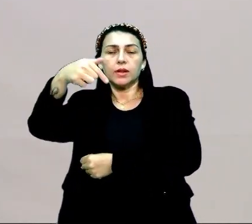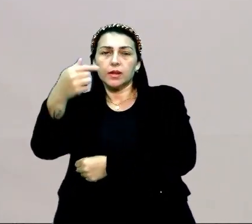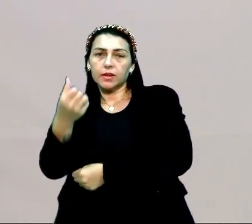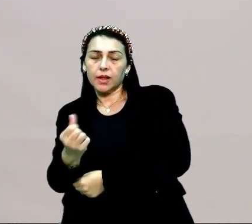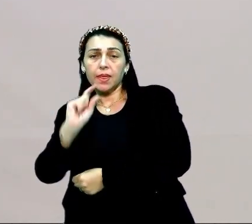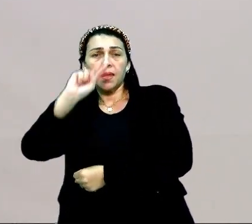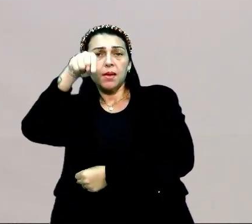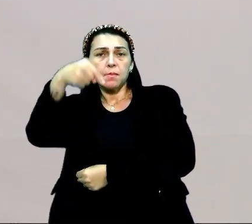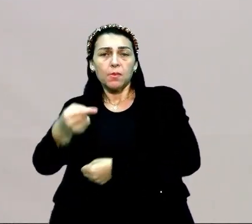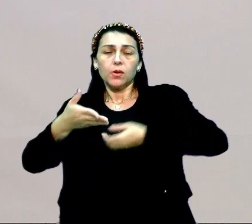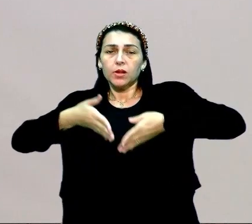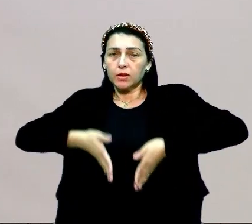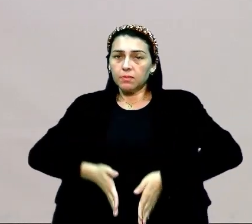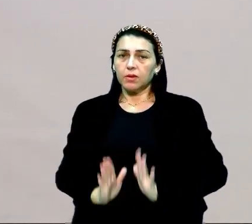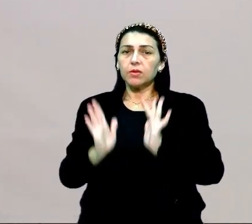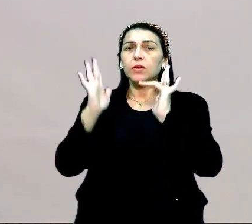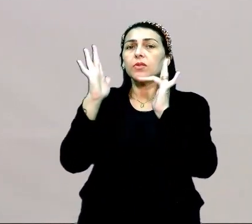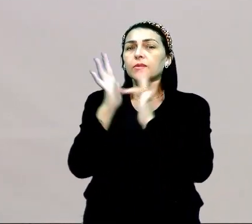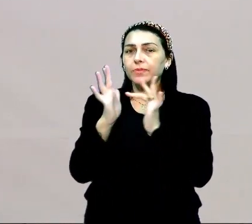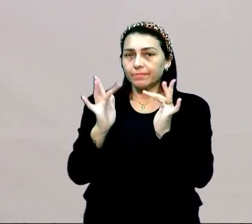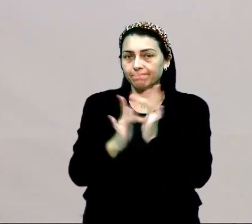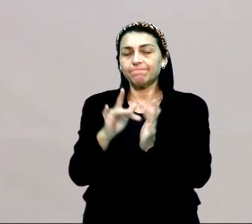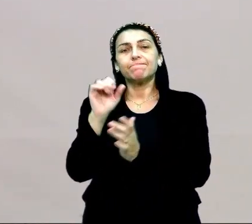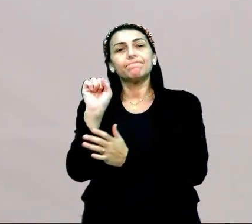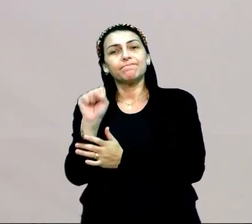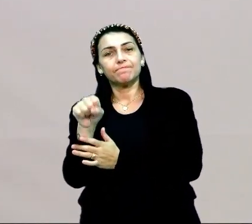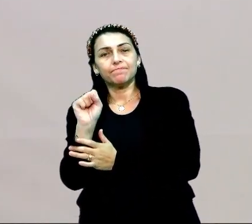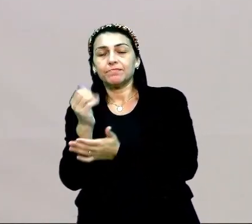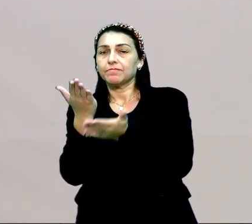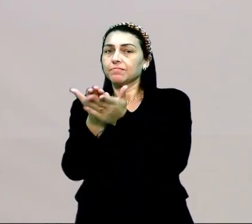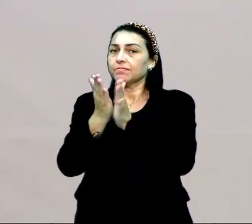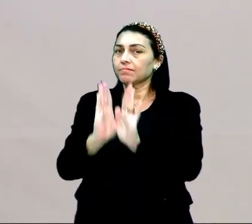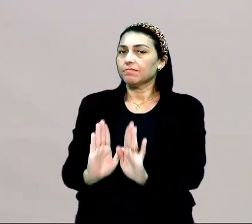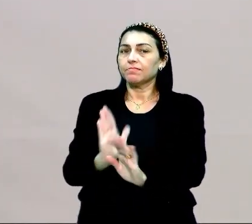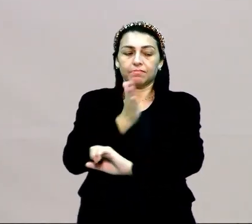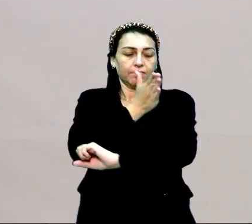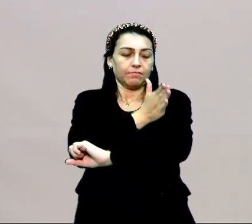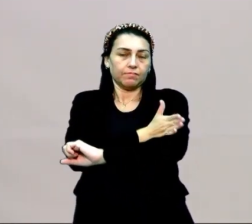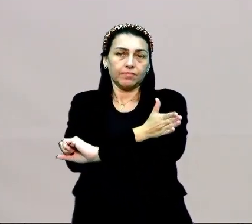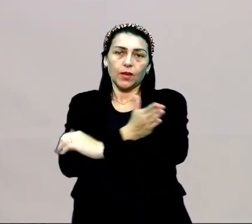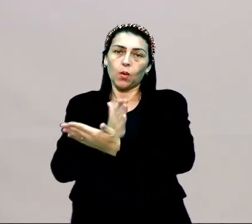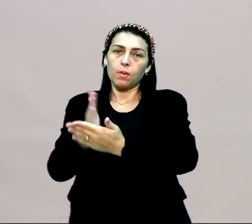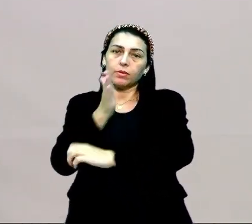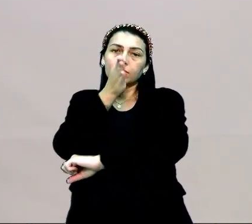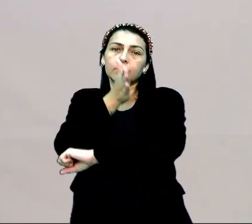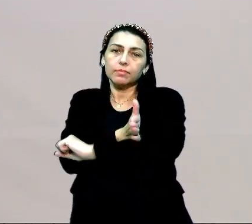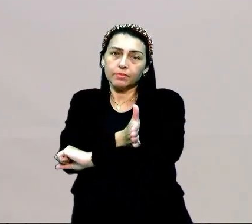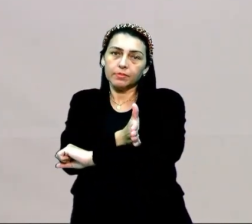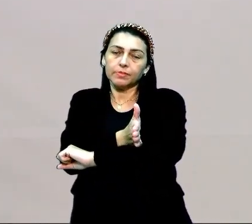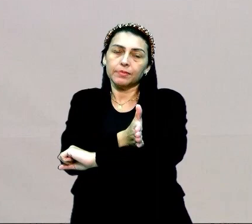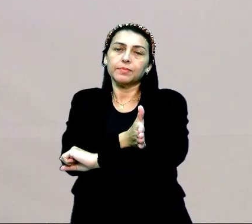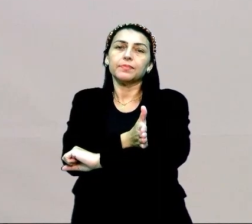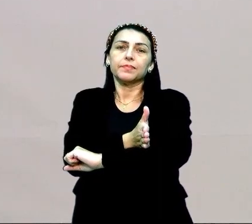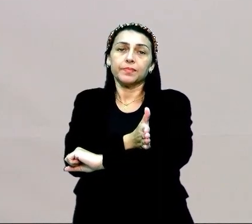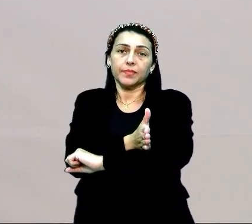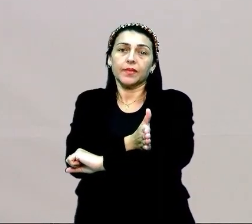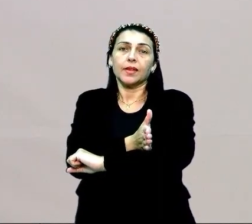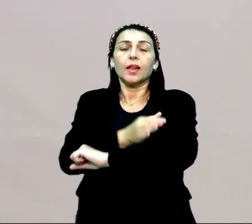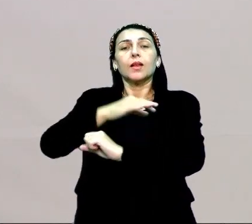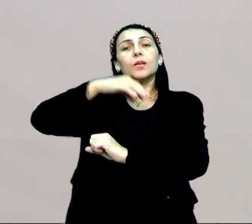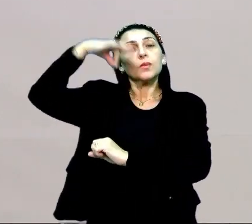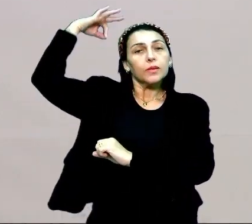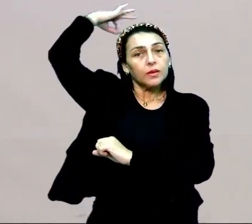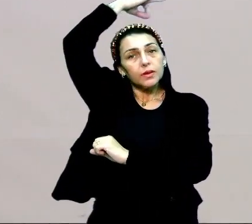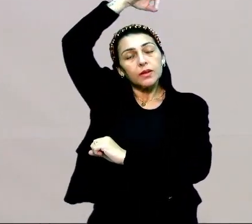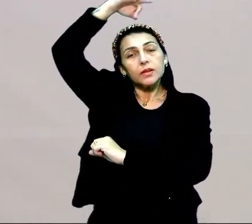476 depois de Cristo. Aí sim, termina a Idade Antiga, começa a Idade Média. Então, Santo Agostinho já